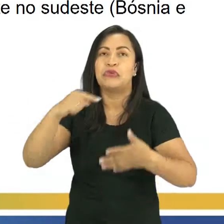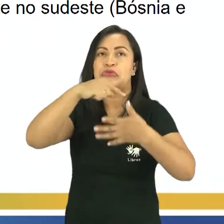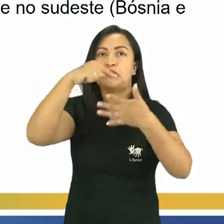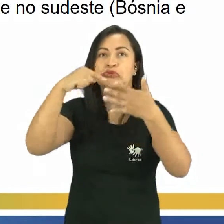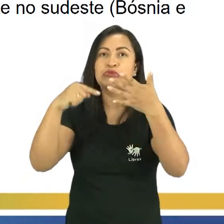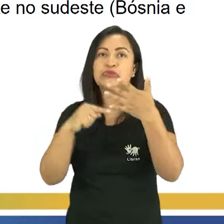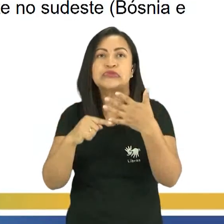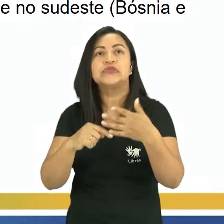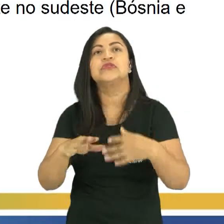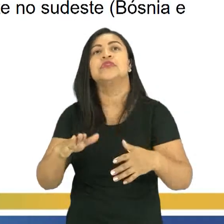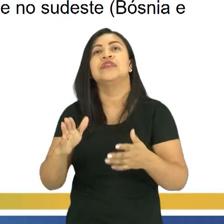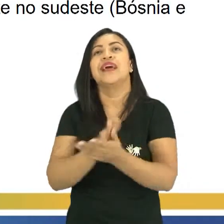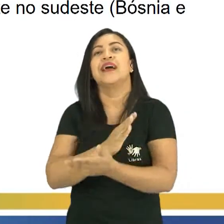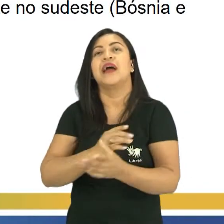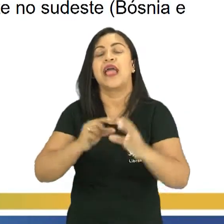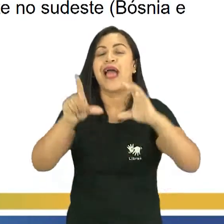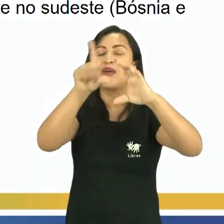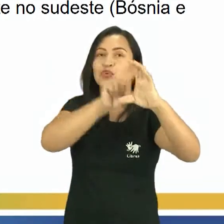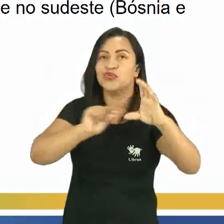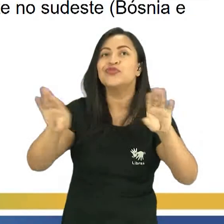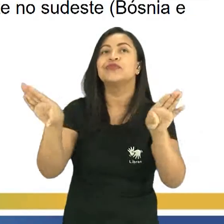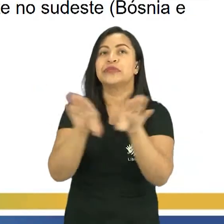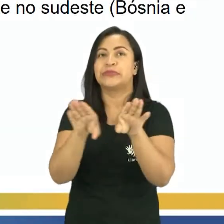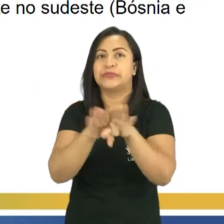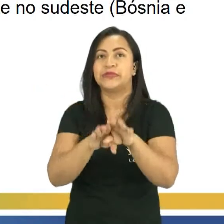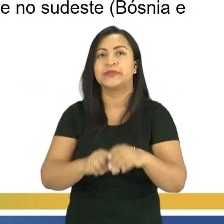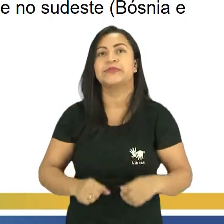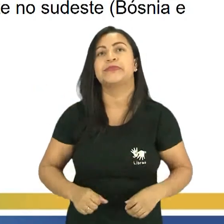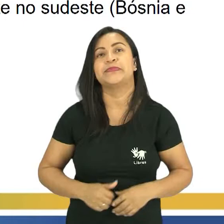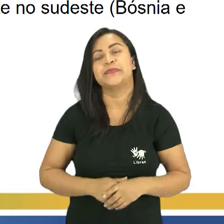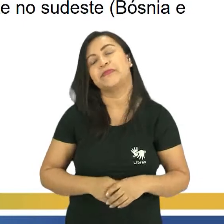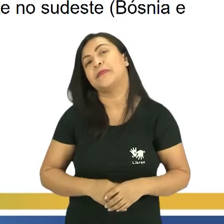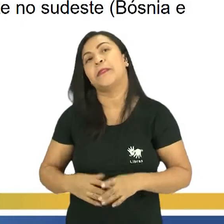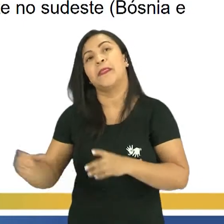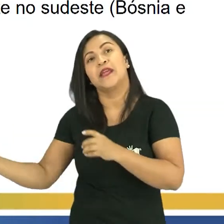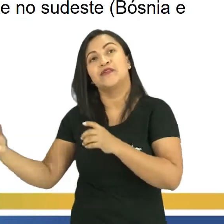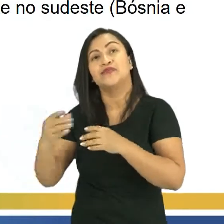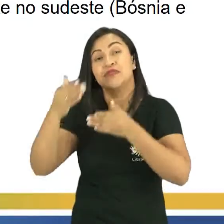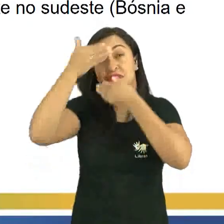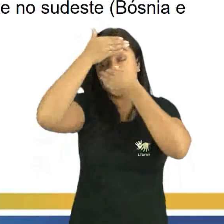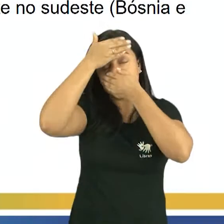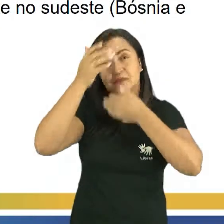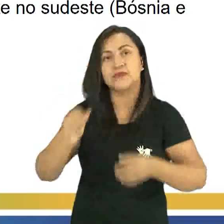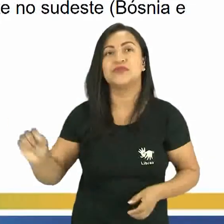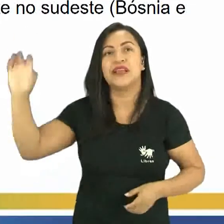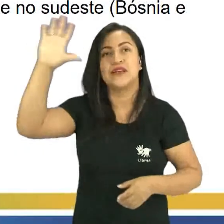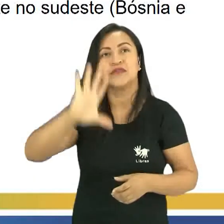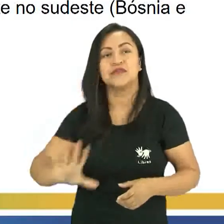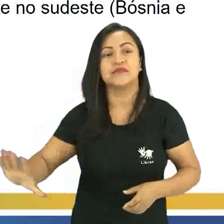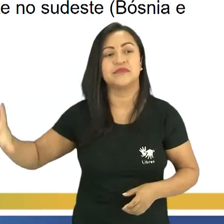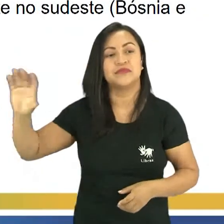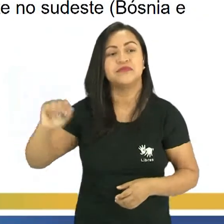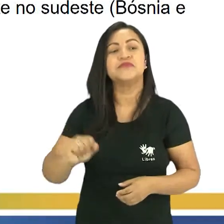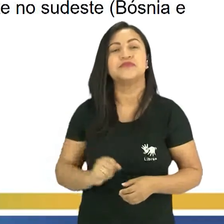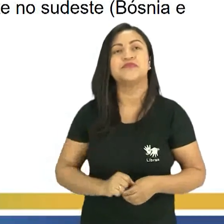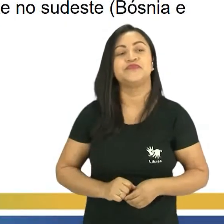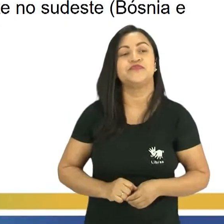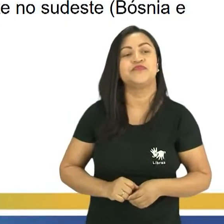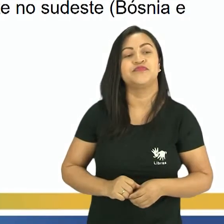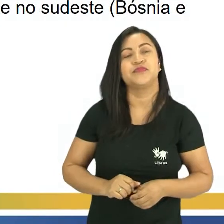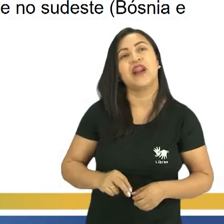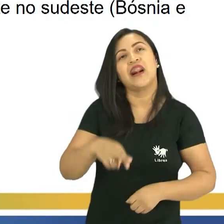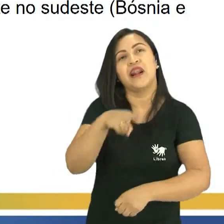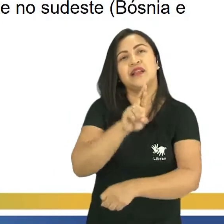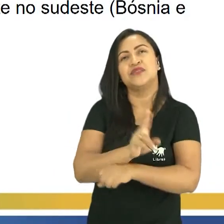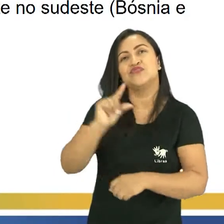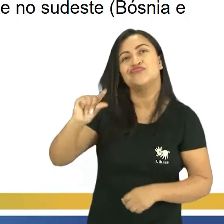pela proximidade com a Ásia, né? Da Ásia que chega grande quantidade aí de islâmicos, tá? Religiões minoritárias, a gente pode estar